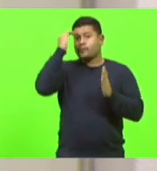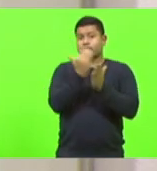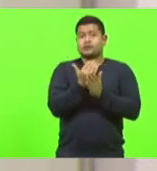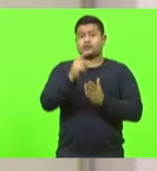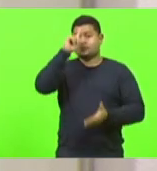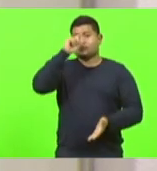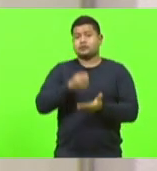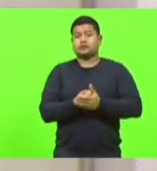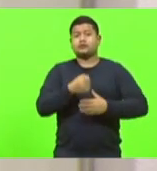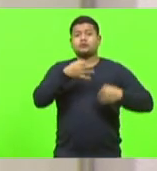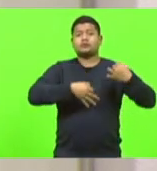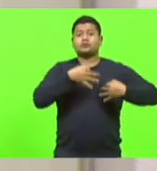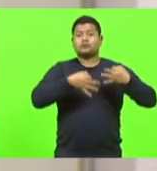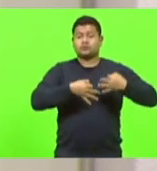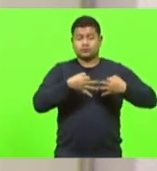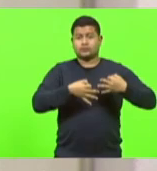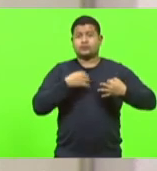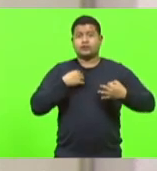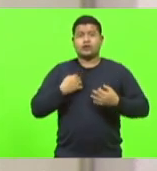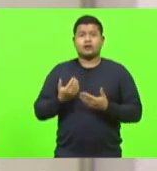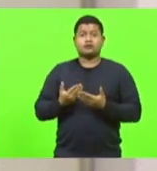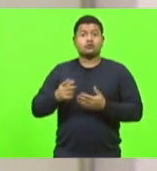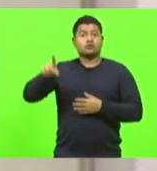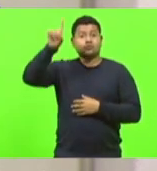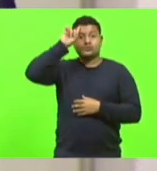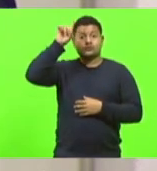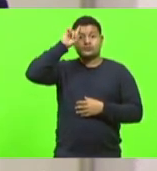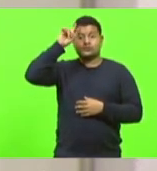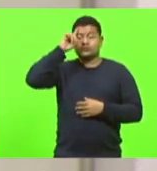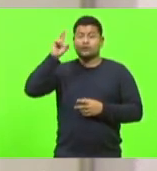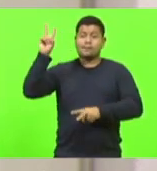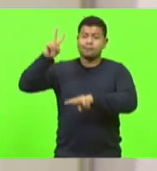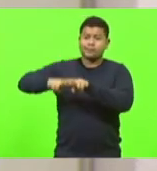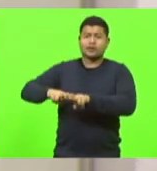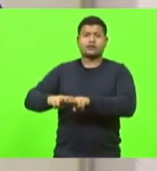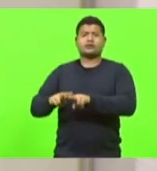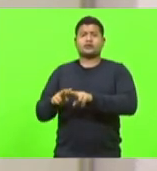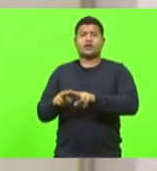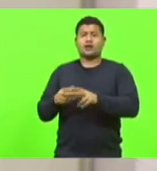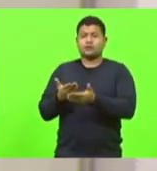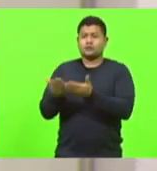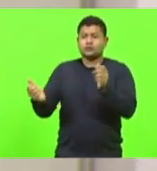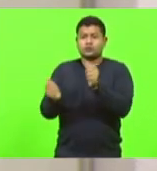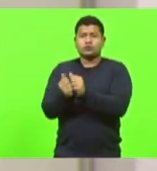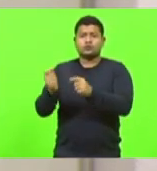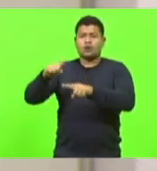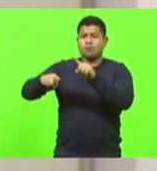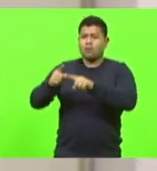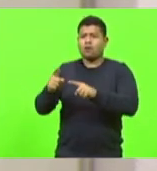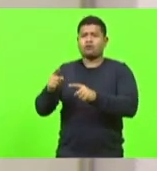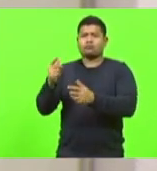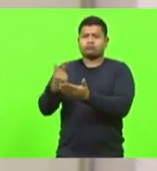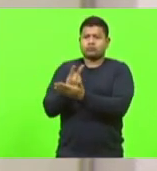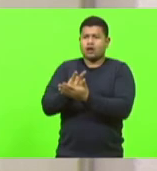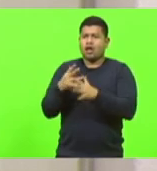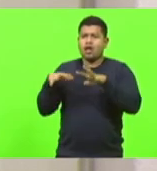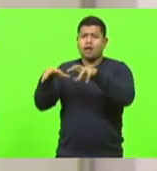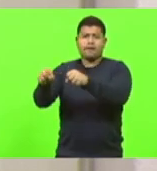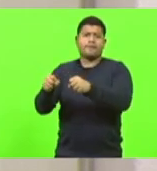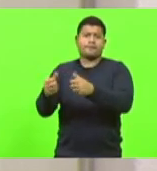de risco todos os dias repito prisão busca e apreensão reintegração de posse